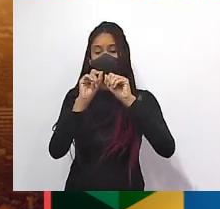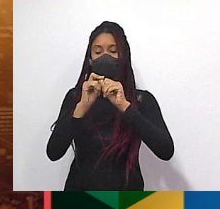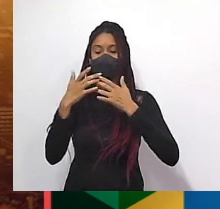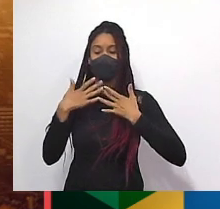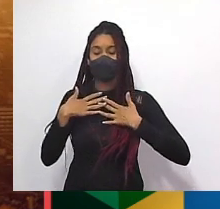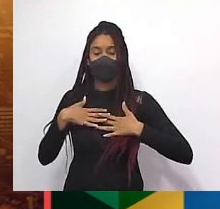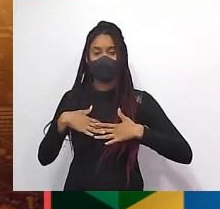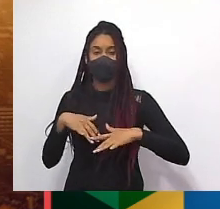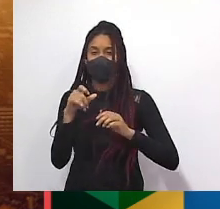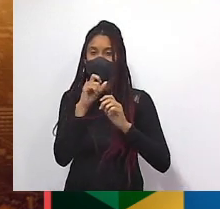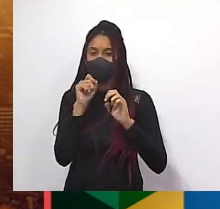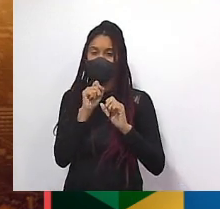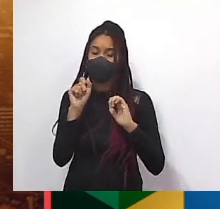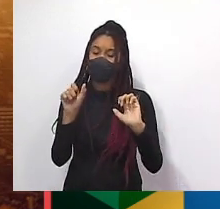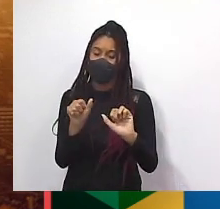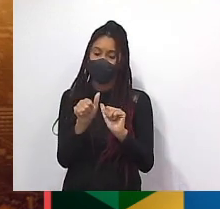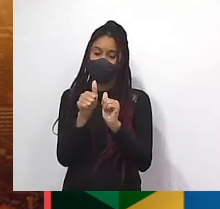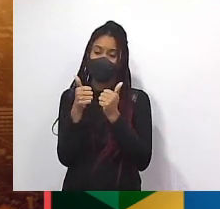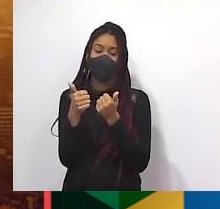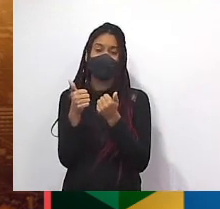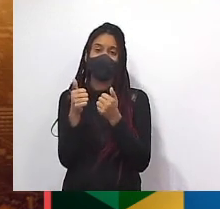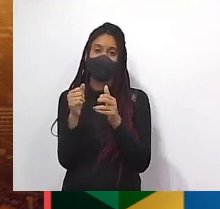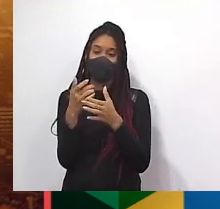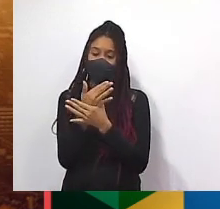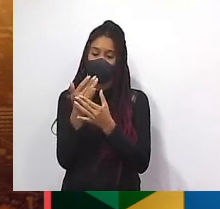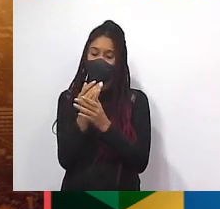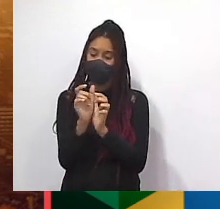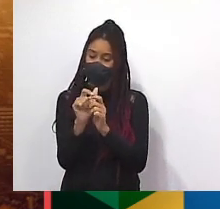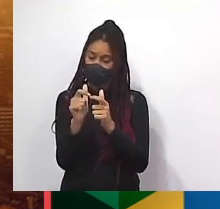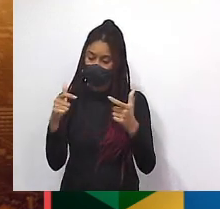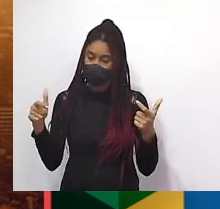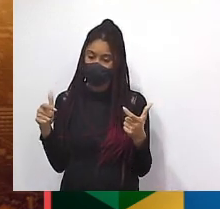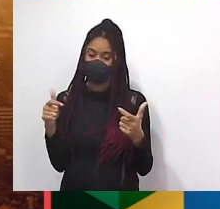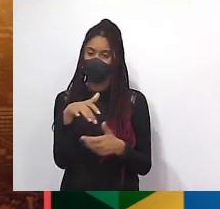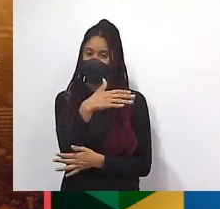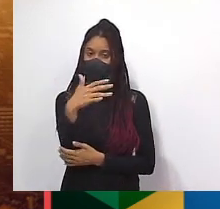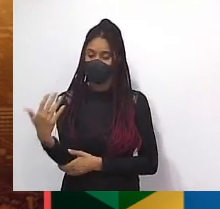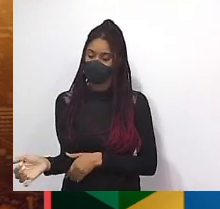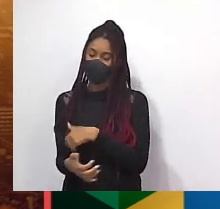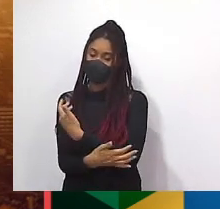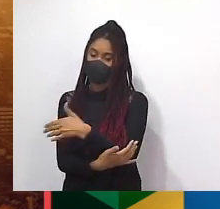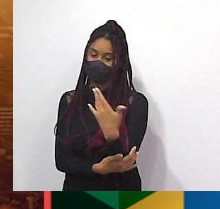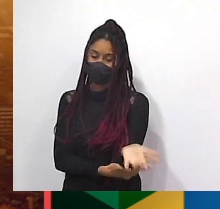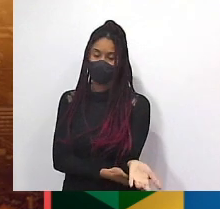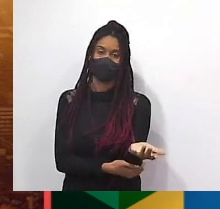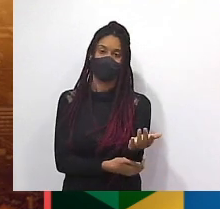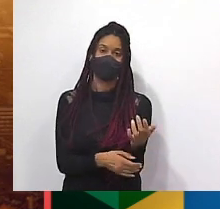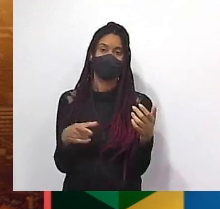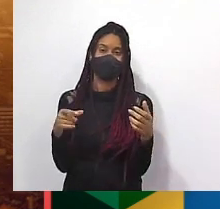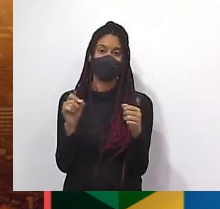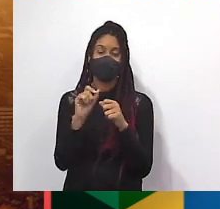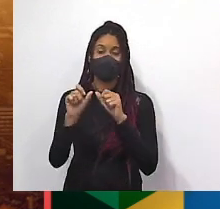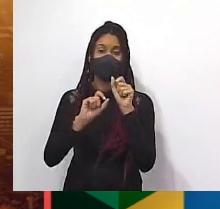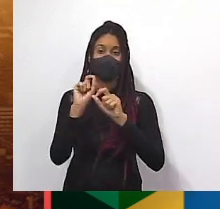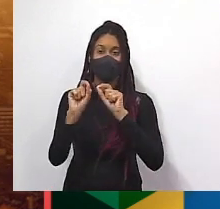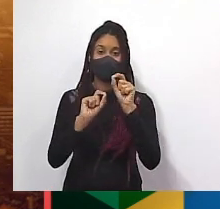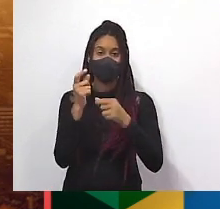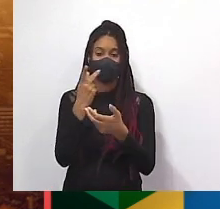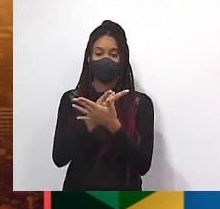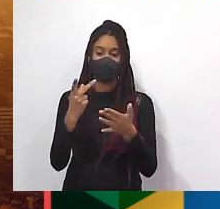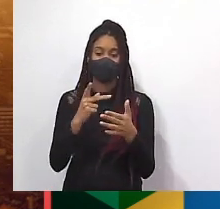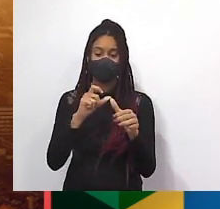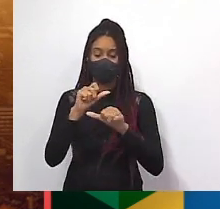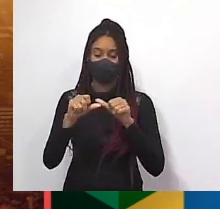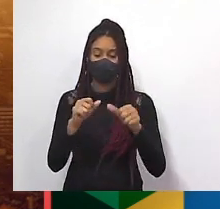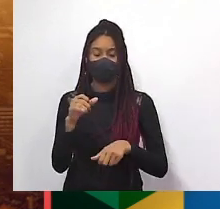vão aumentando, a gente vai desmatando, né, vai tirando aquelas árvores e vai ficando mais quente. É